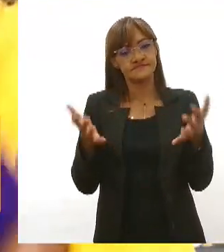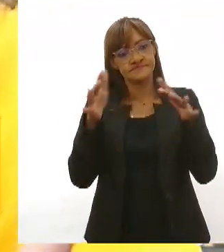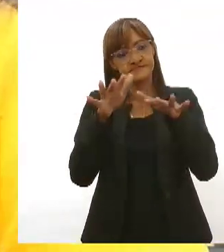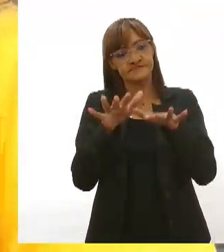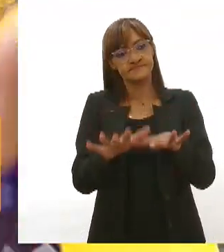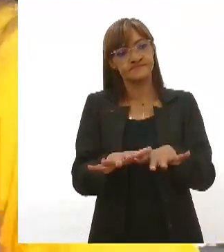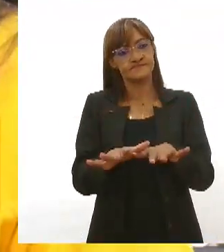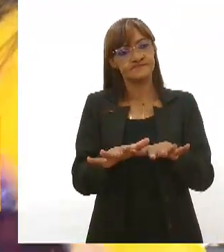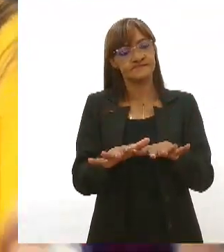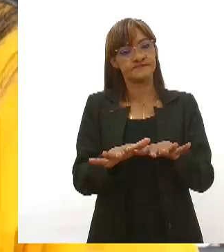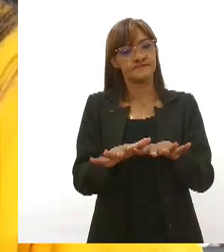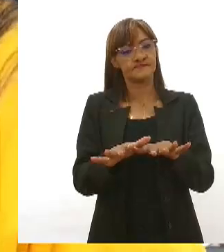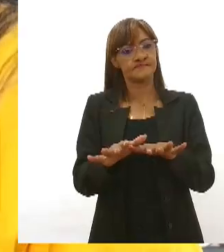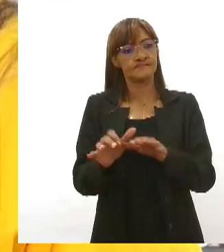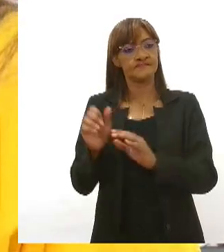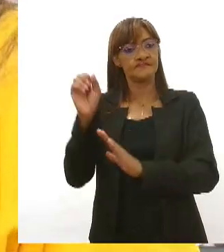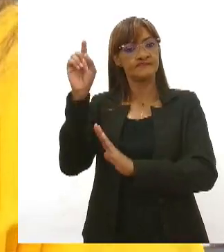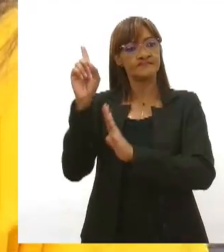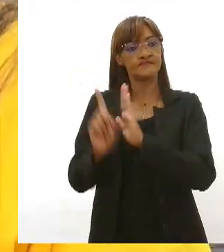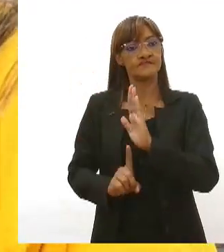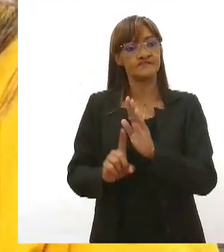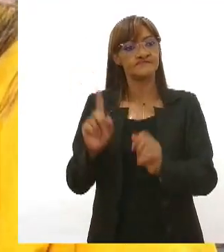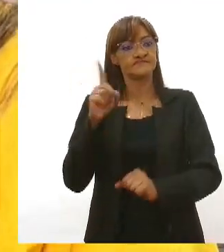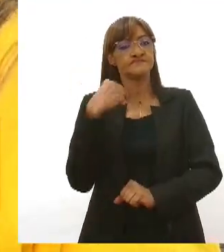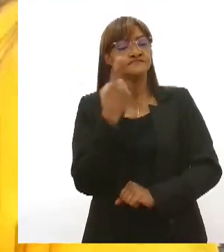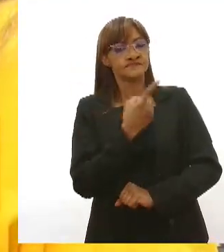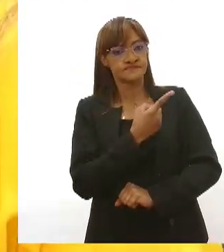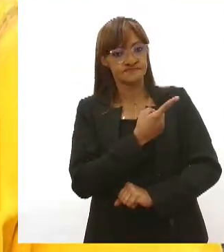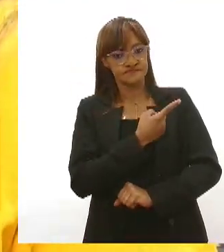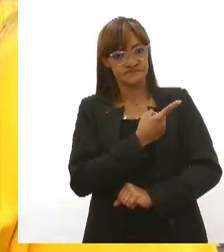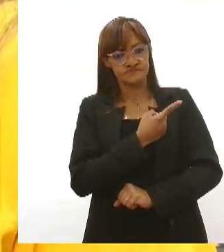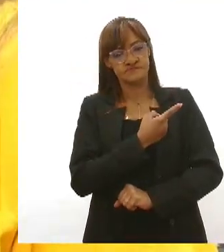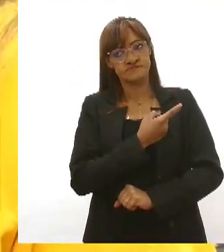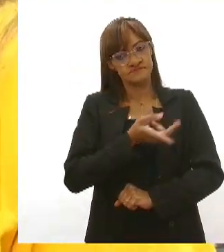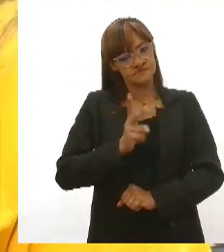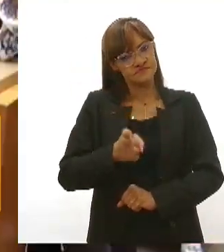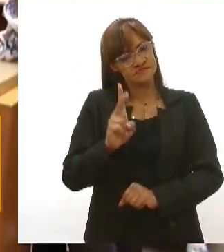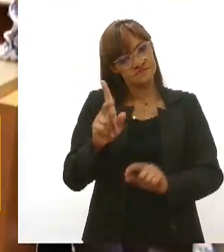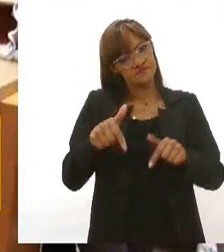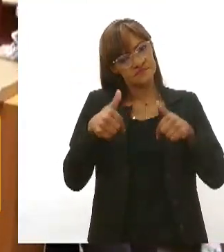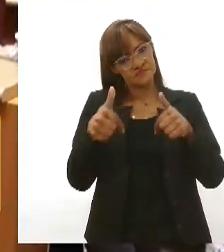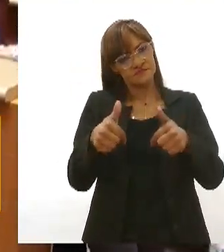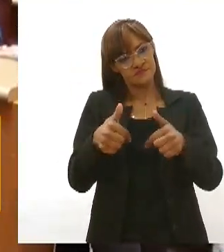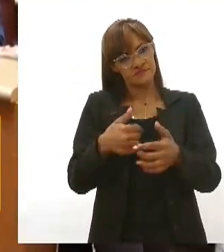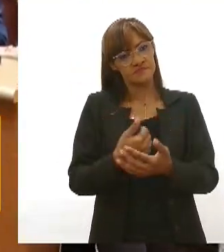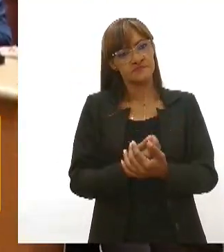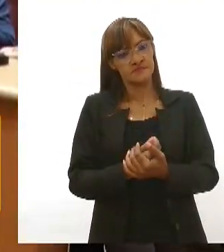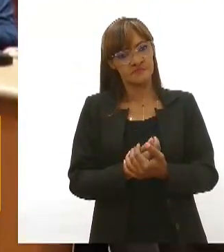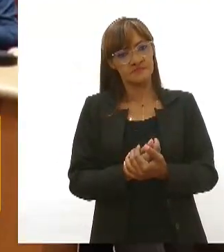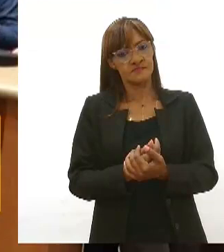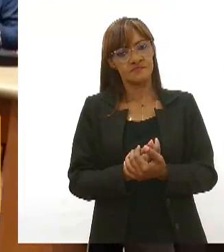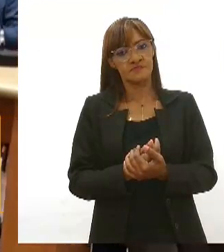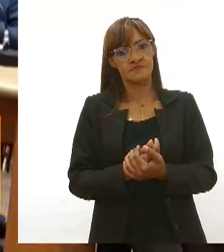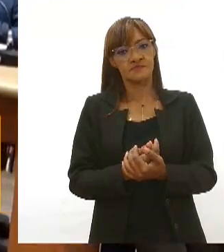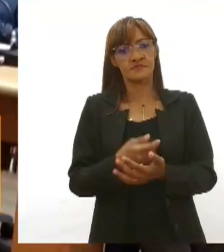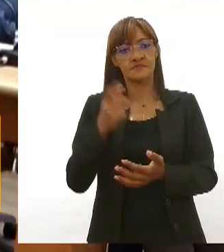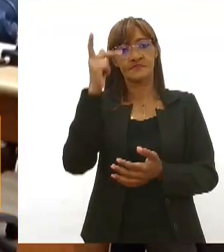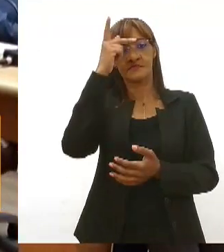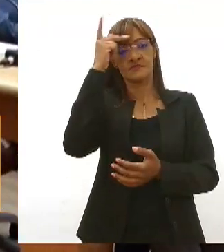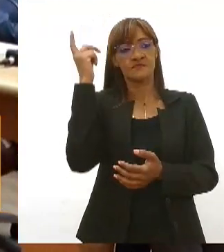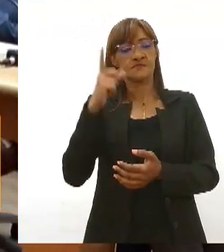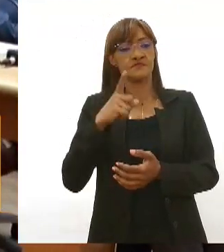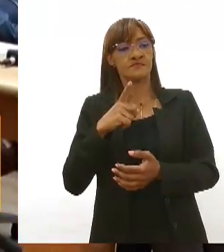pelos direitos que nós, enquanto apaianos, lutamos pela pessoa com deficiência. As pessoas com deficiência, as pessoas